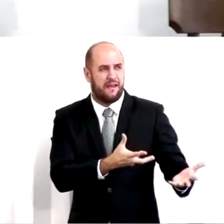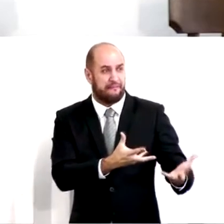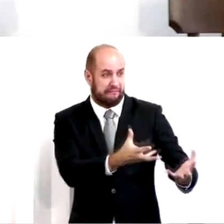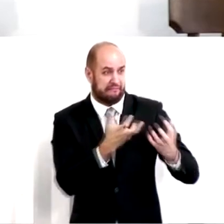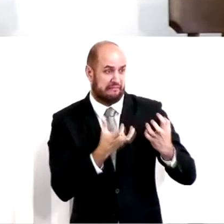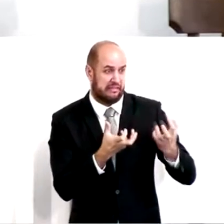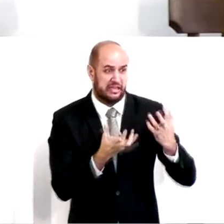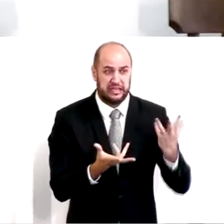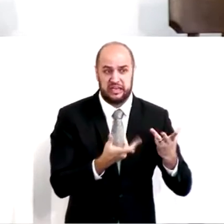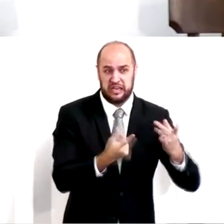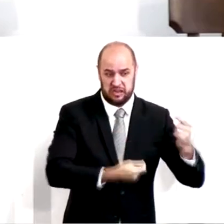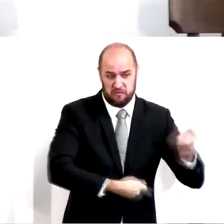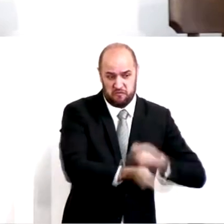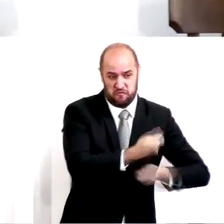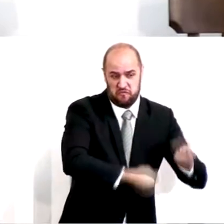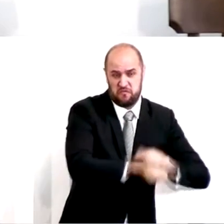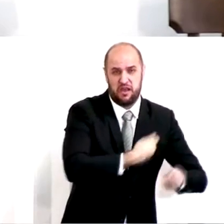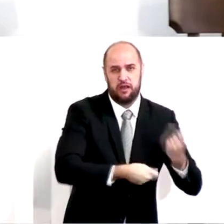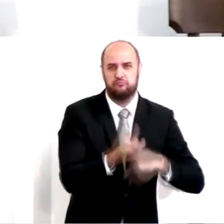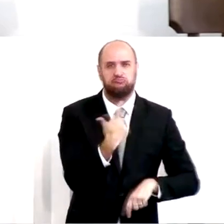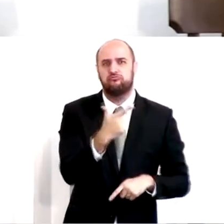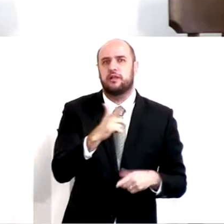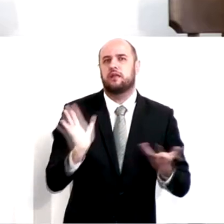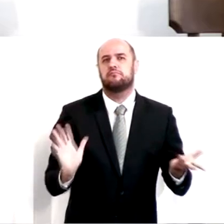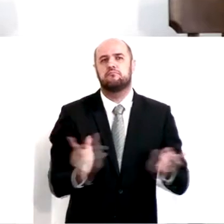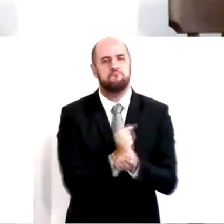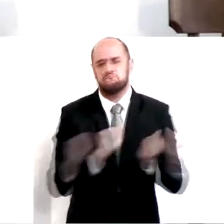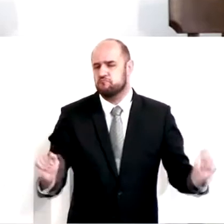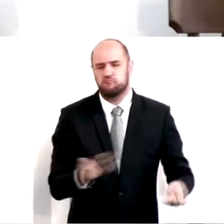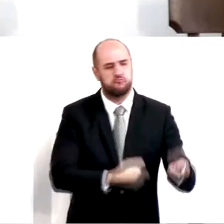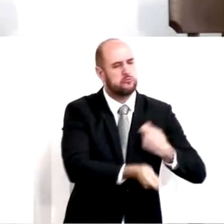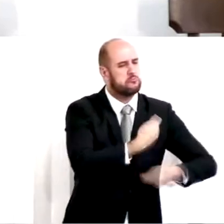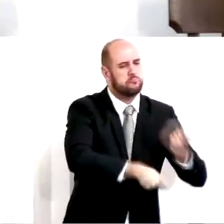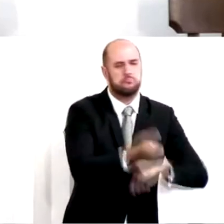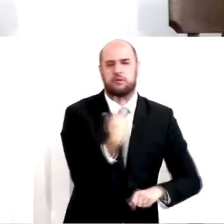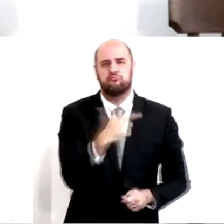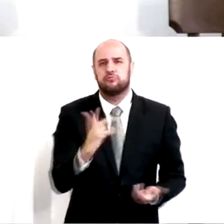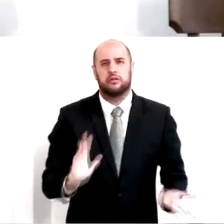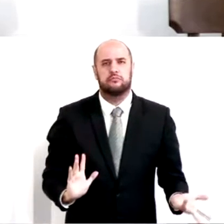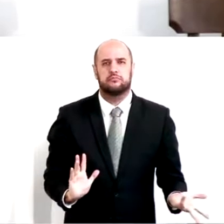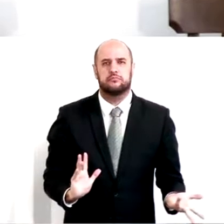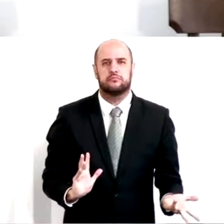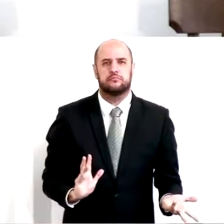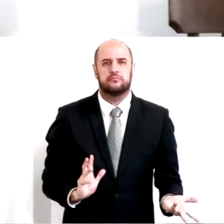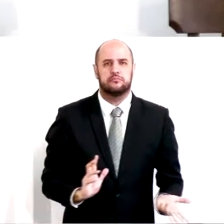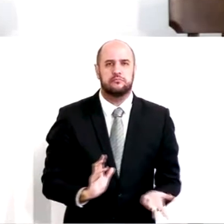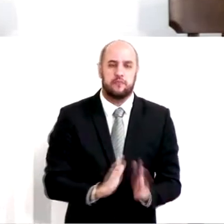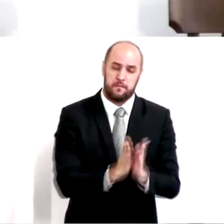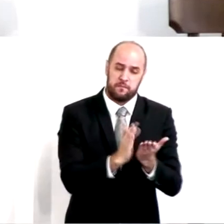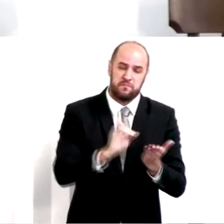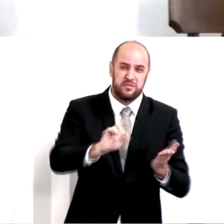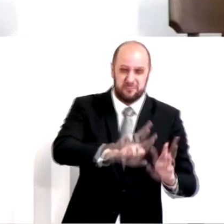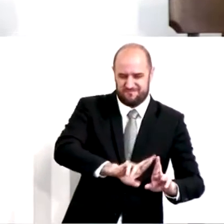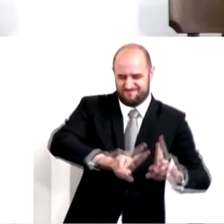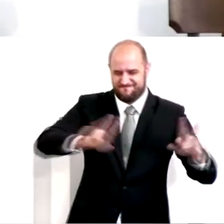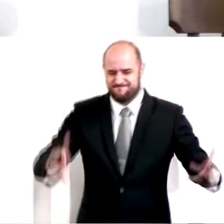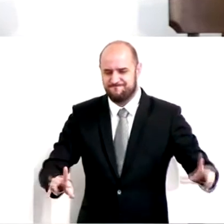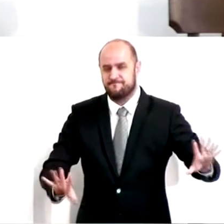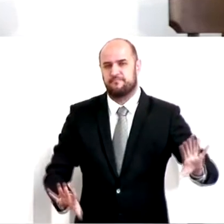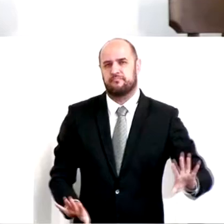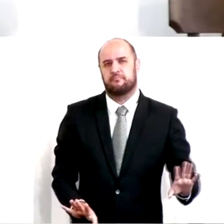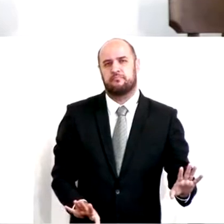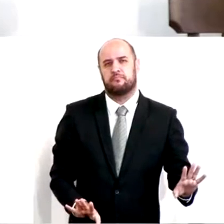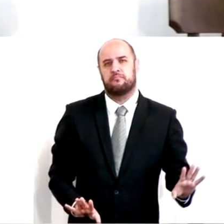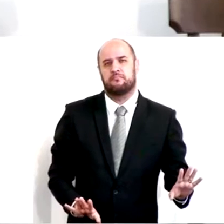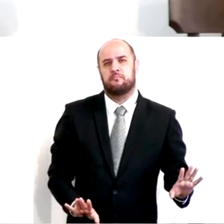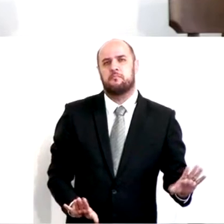tê-la. Nós não mercadejamos, palavra de Deus não é alguma coisa vendida ao gosto do freguês. Palavra de Deus é outra coisa. Palavra de